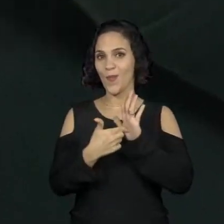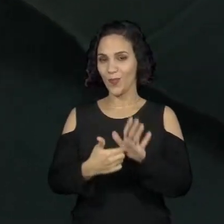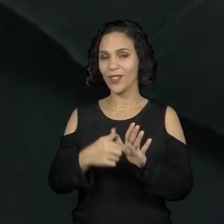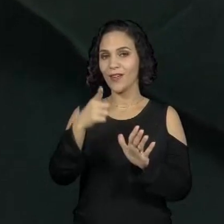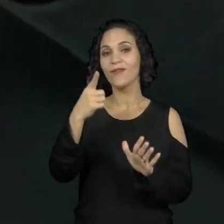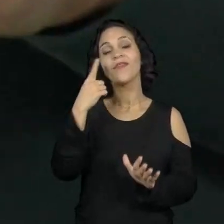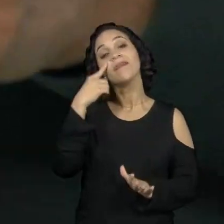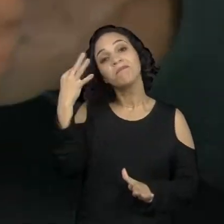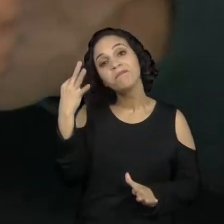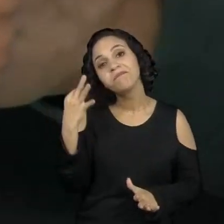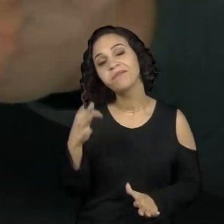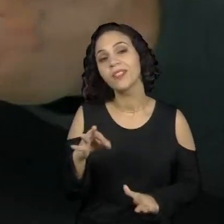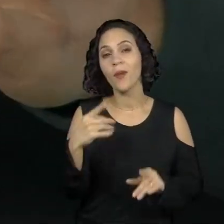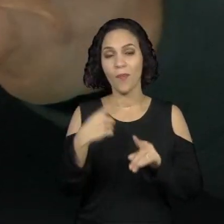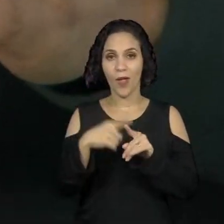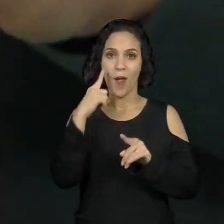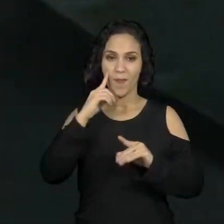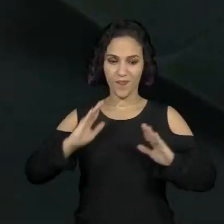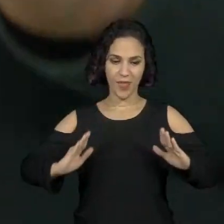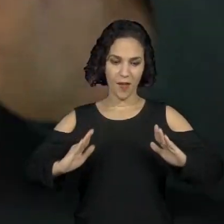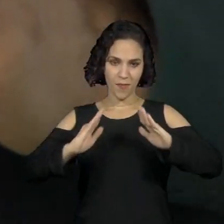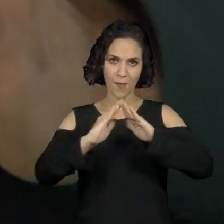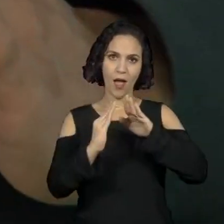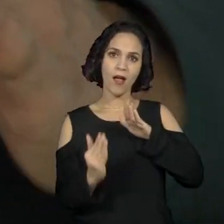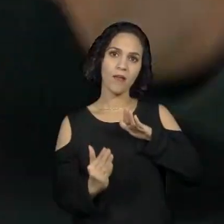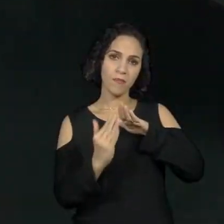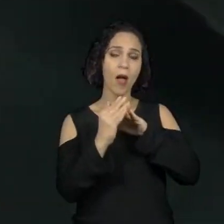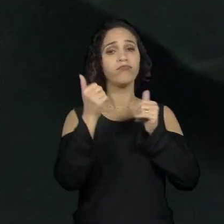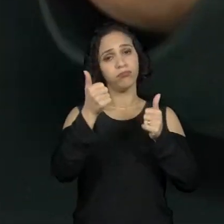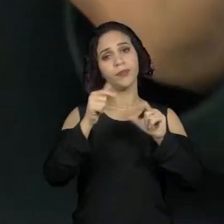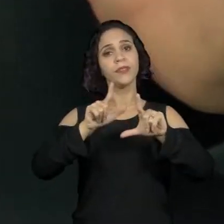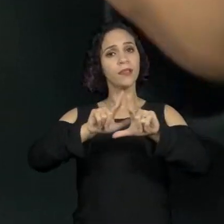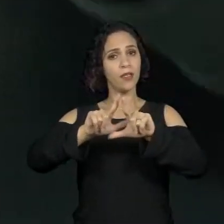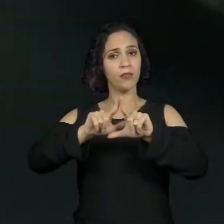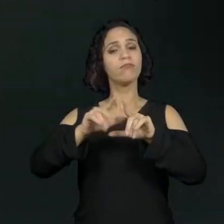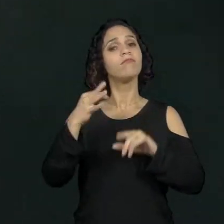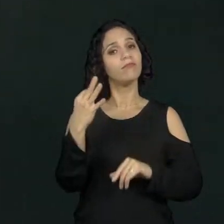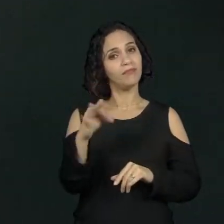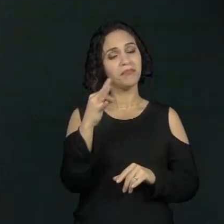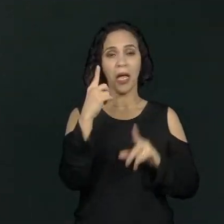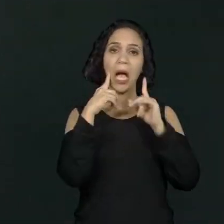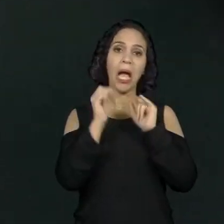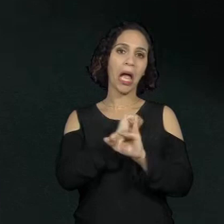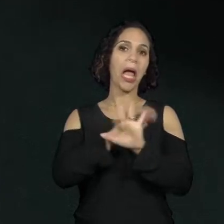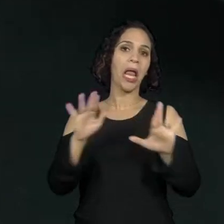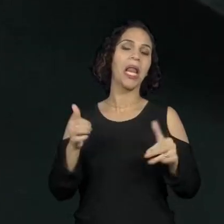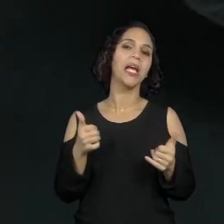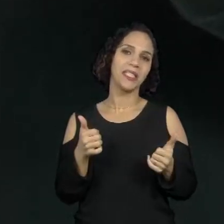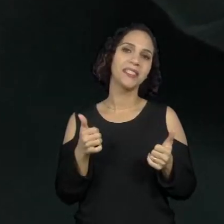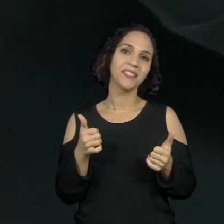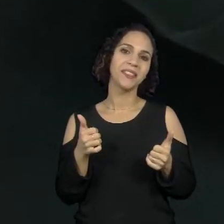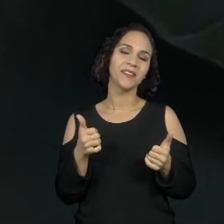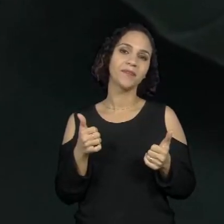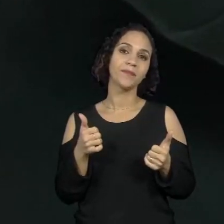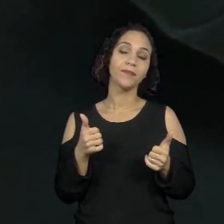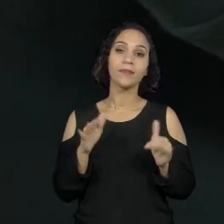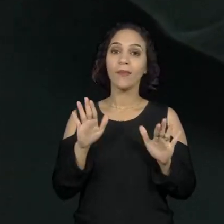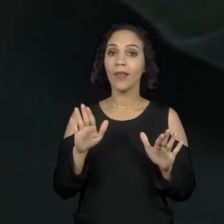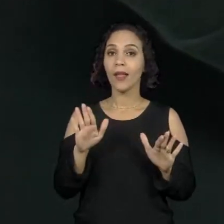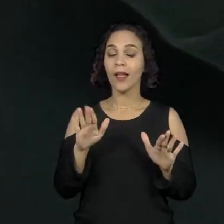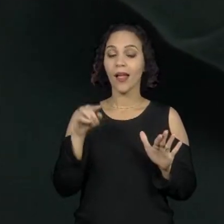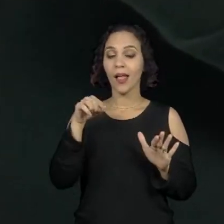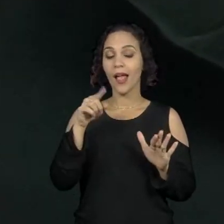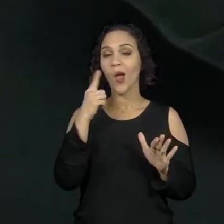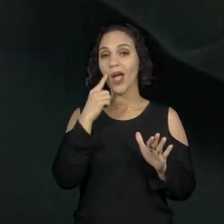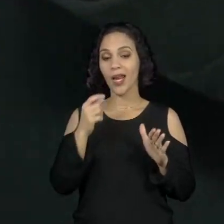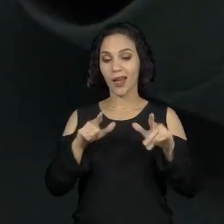poder conferir, porque as faces vocês já perceberam que são triangulares, ó. Tá claro. Puxa, isso é uma pirâmide, mas a base,